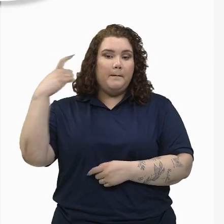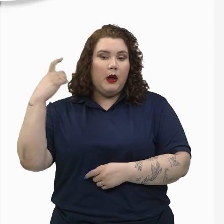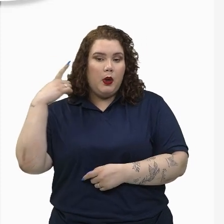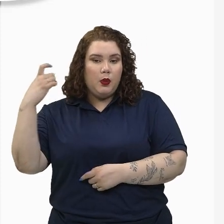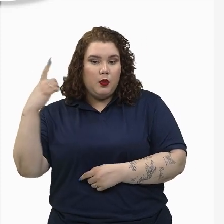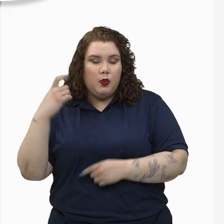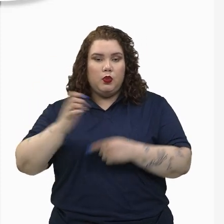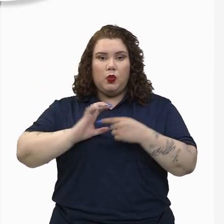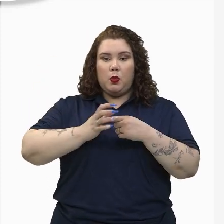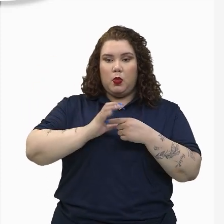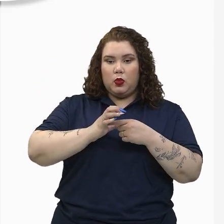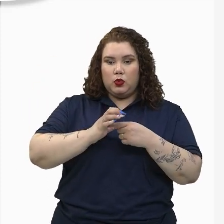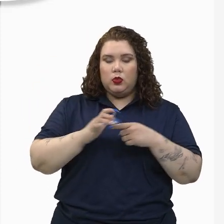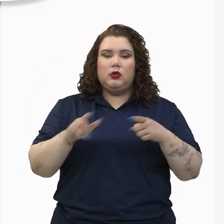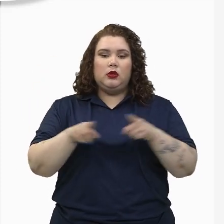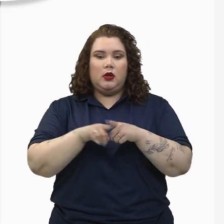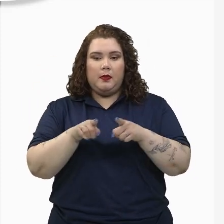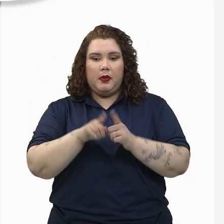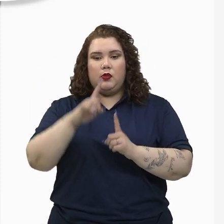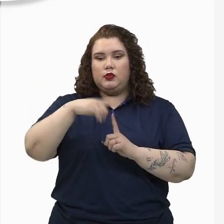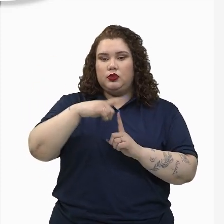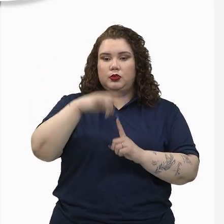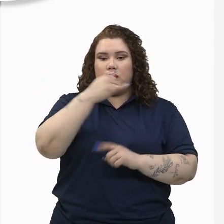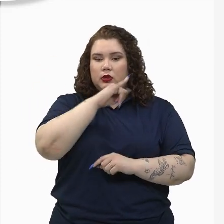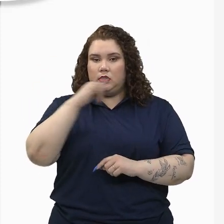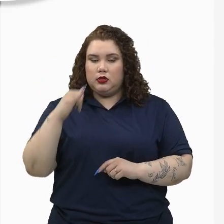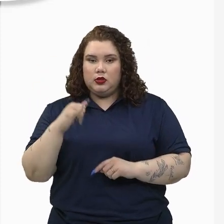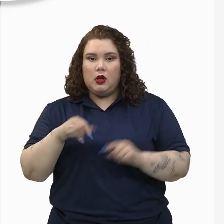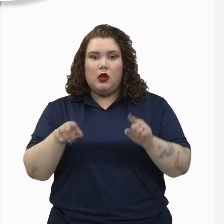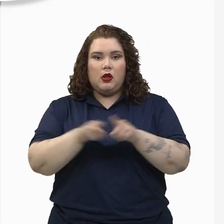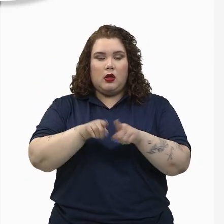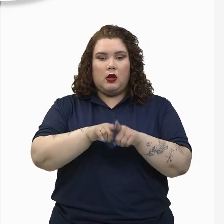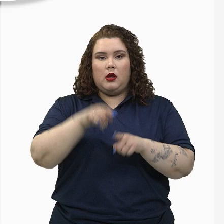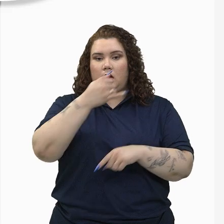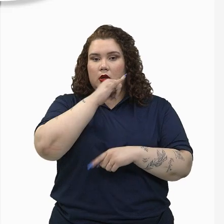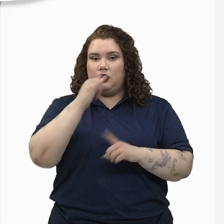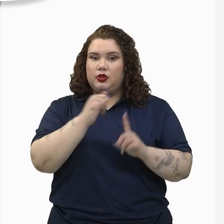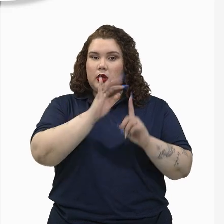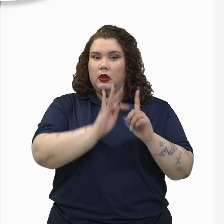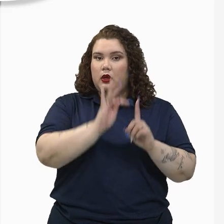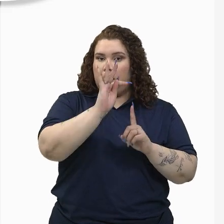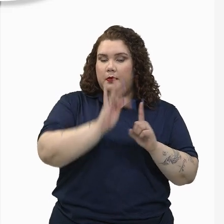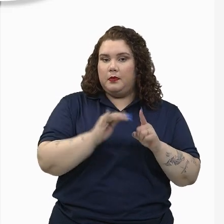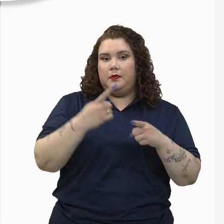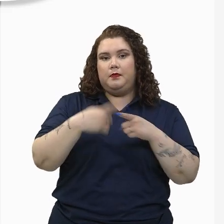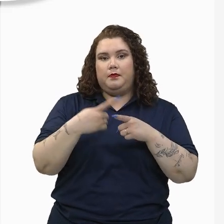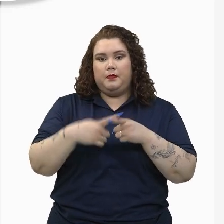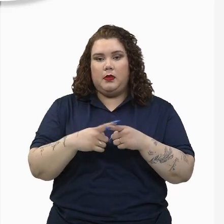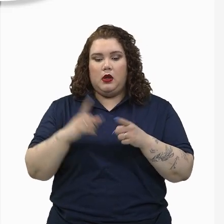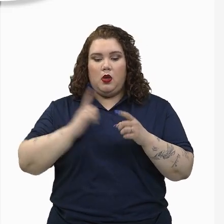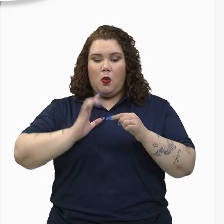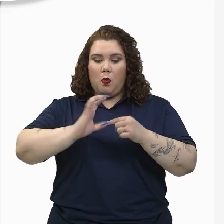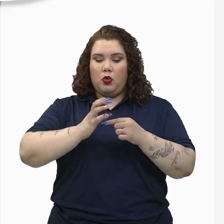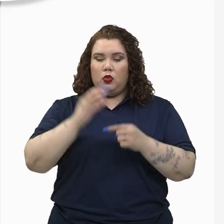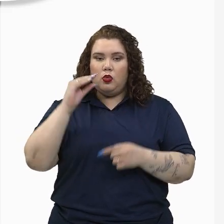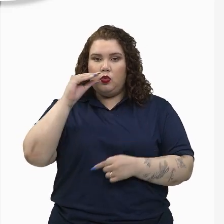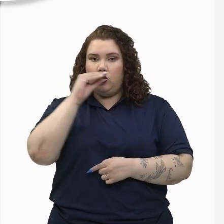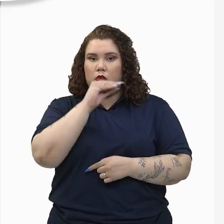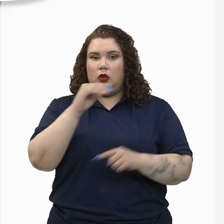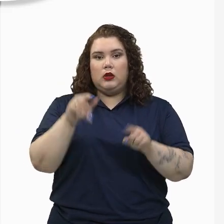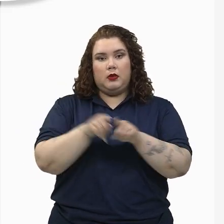motor, transforma em energia sonora, também transforma em energia térmica, porque ele se aquece, o motor aquece um